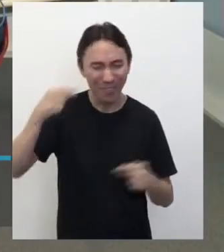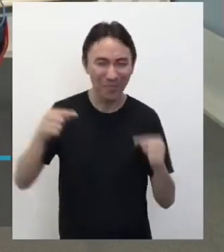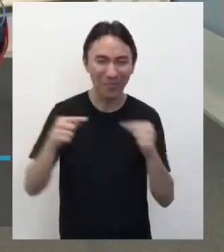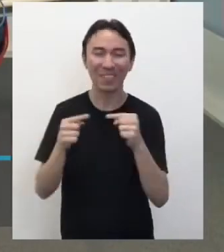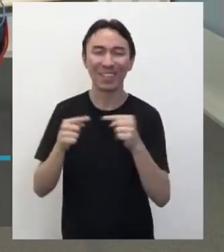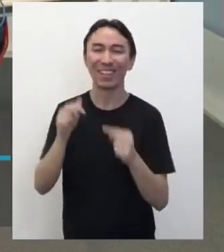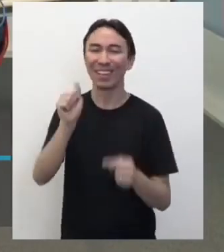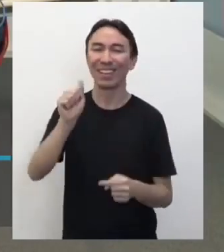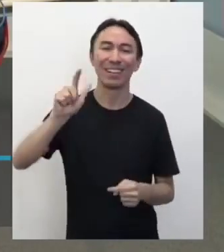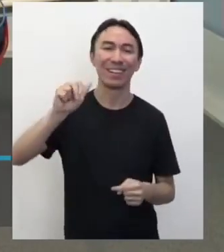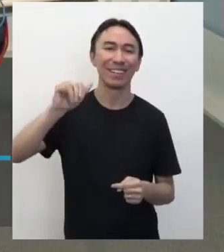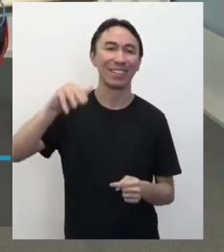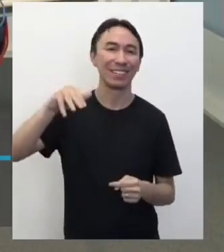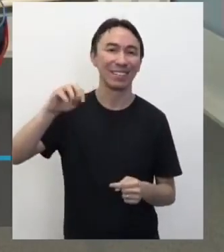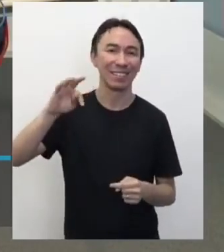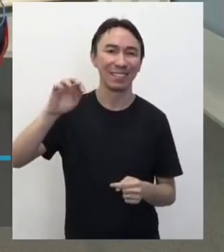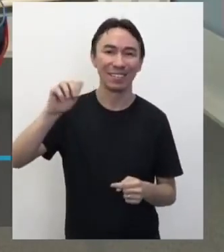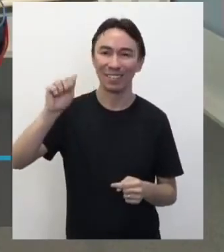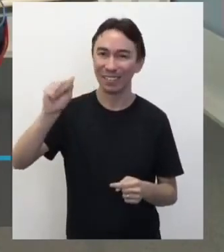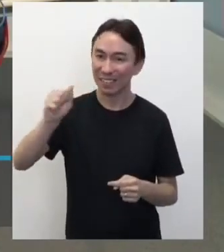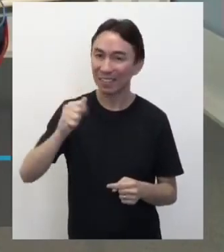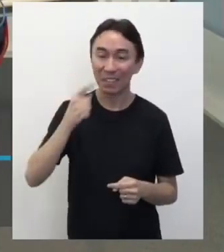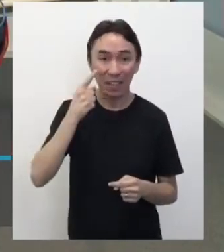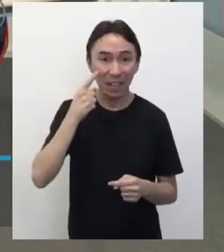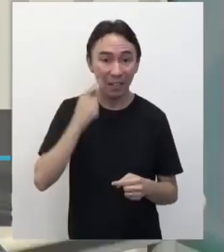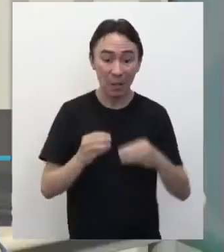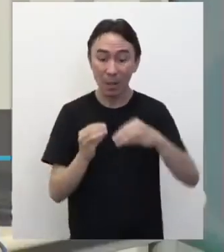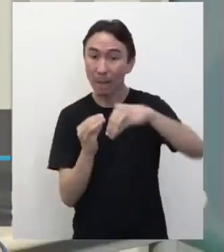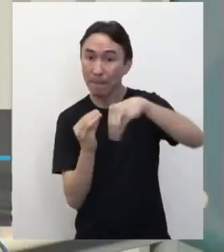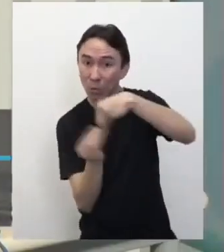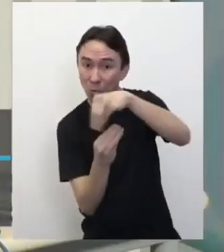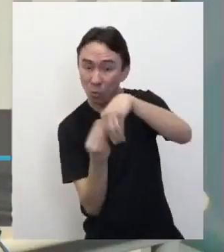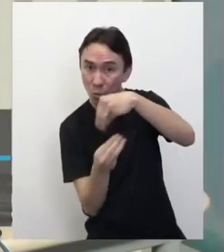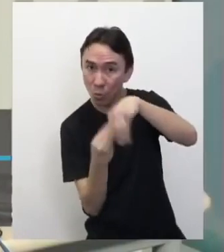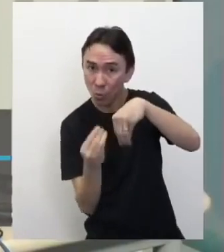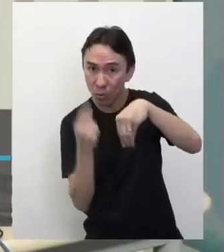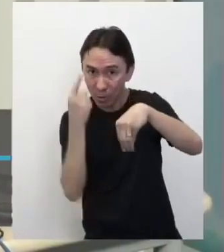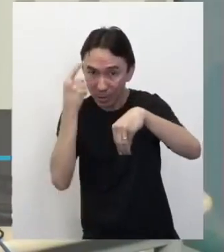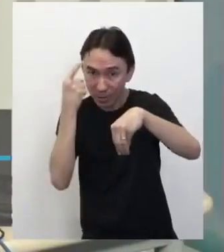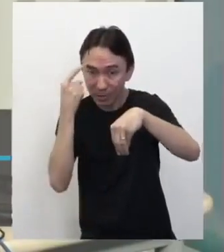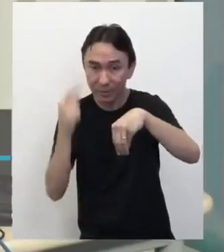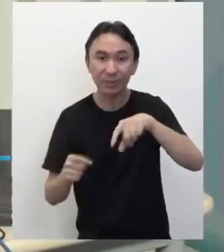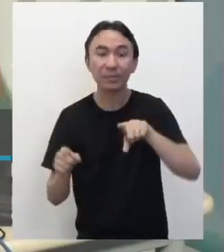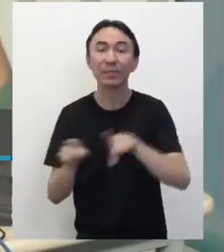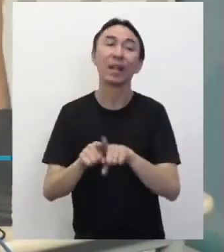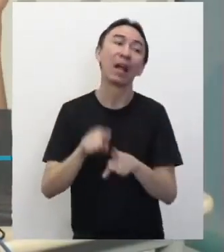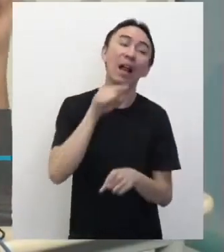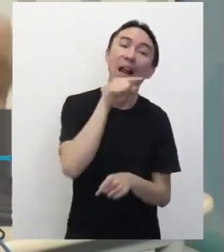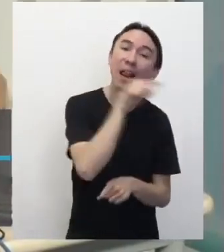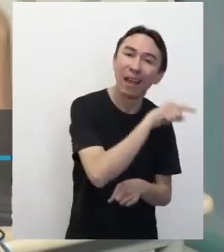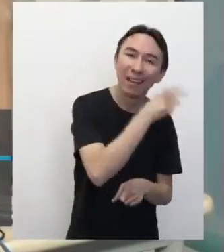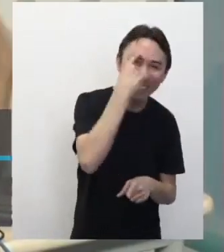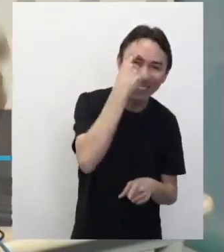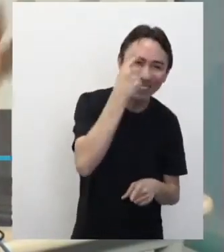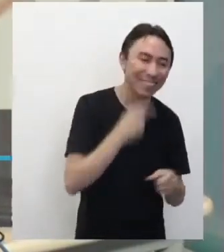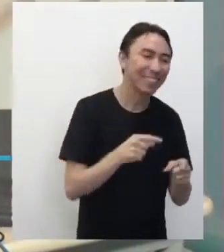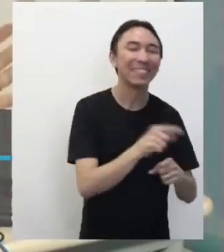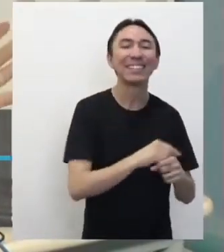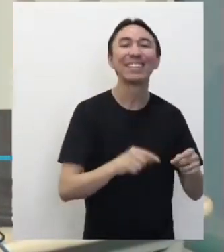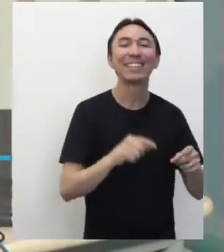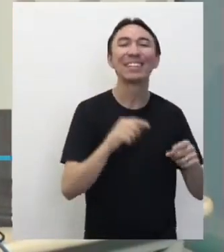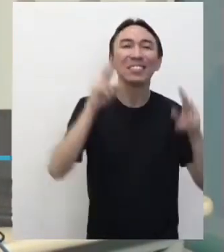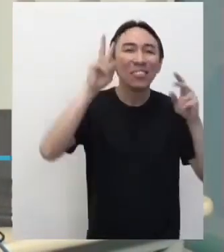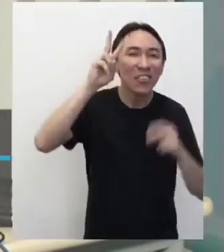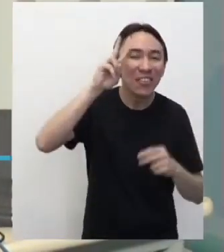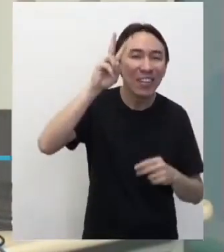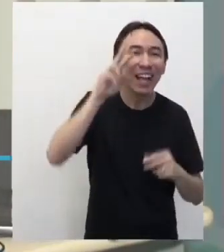um crossover entre o Chapeleiro Maluco, que é da Alice no País das Maravilhas, se encontrando com o Simão, que é do